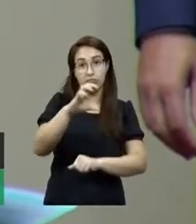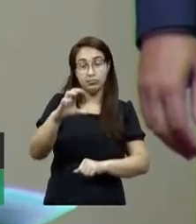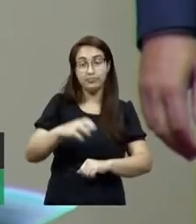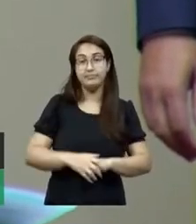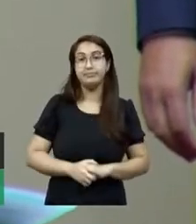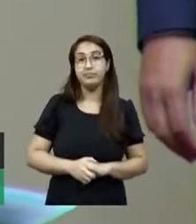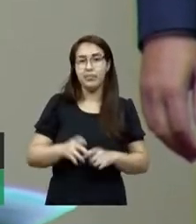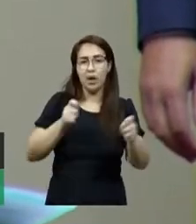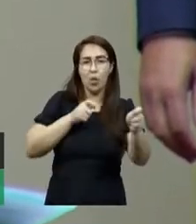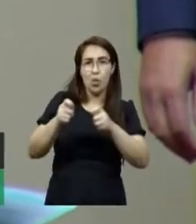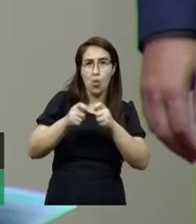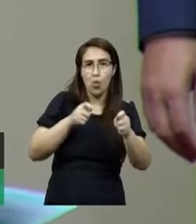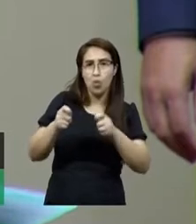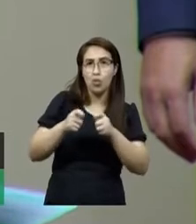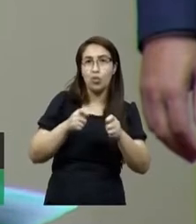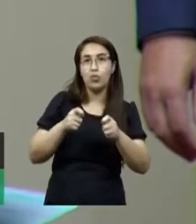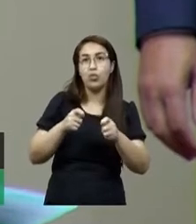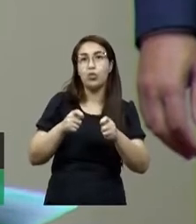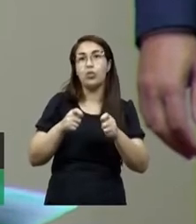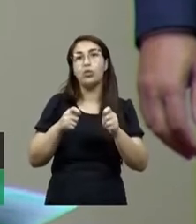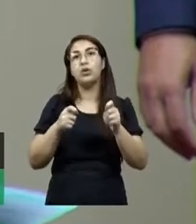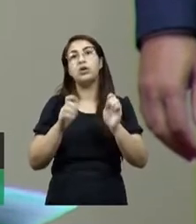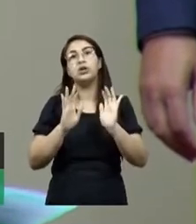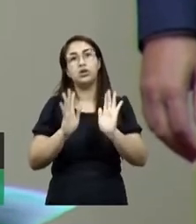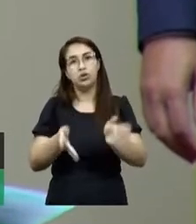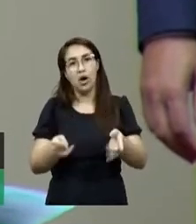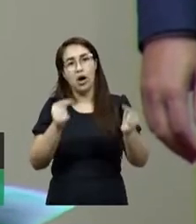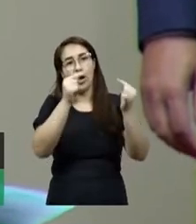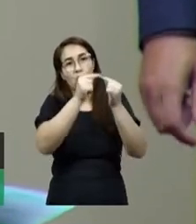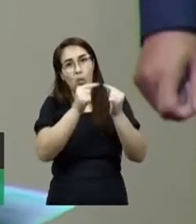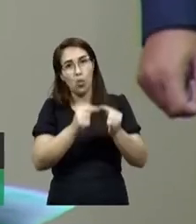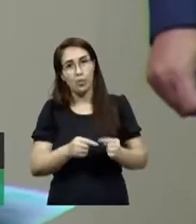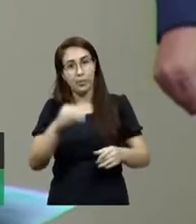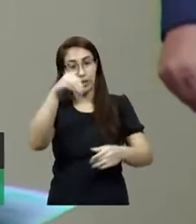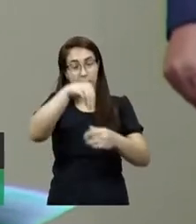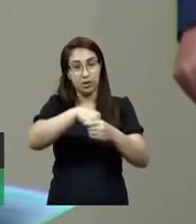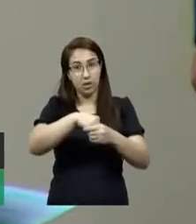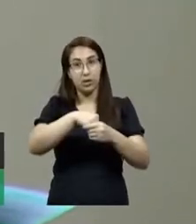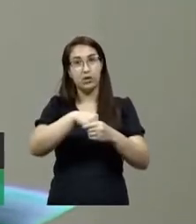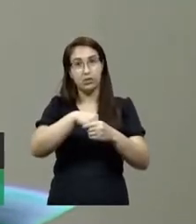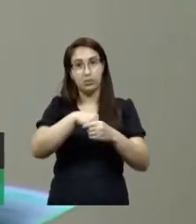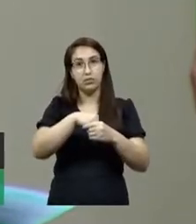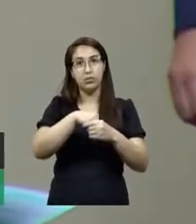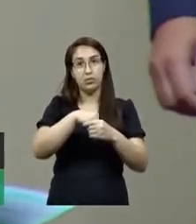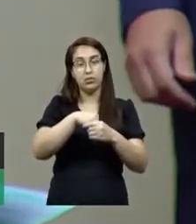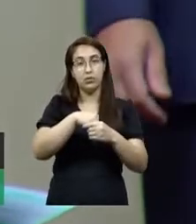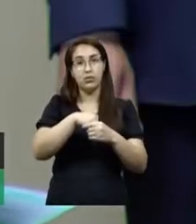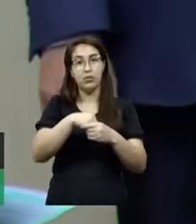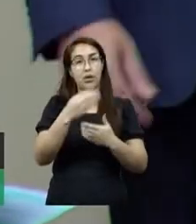Esses controles estão salvos aqui e atendem o pleito do